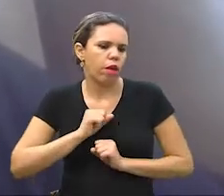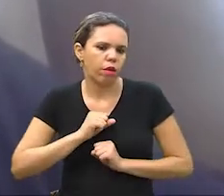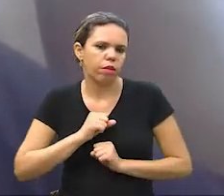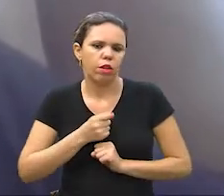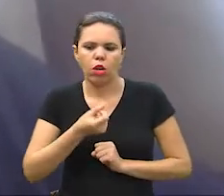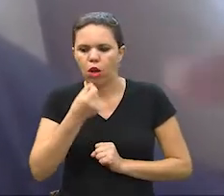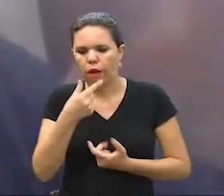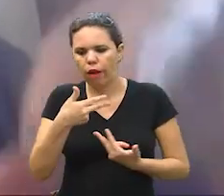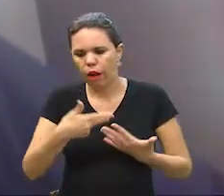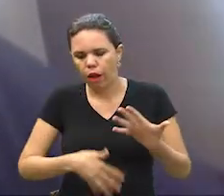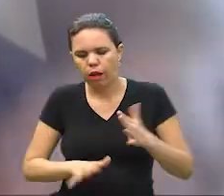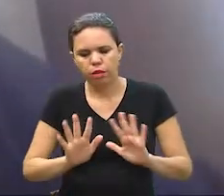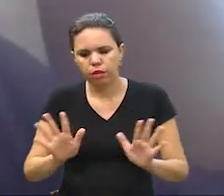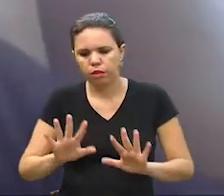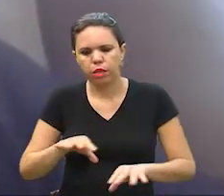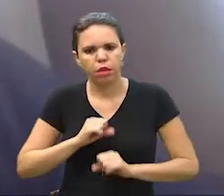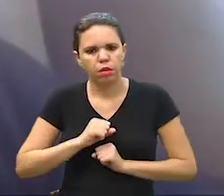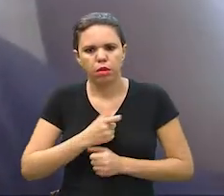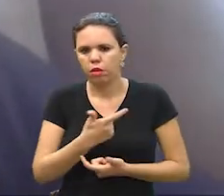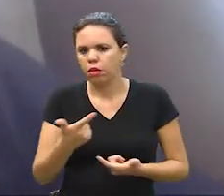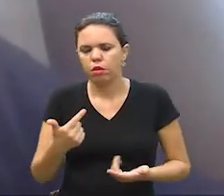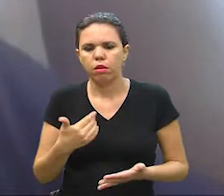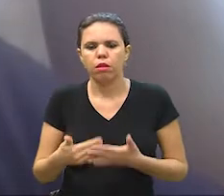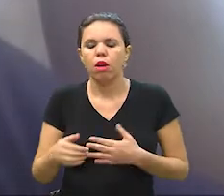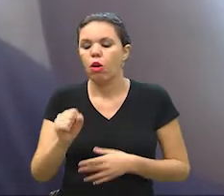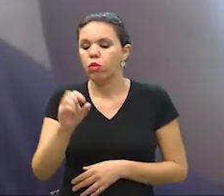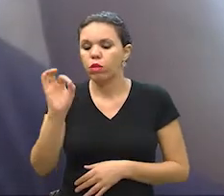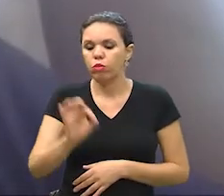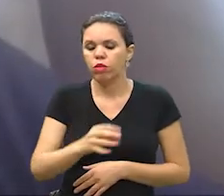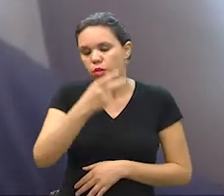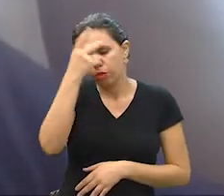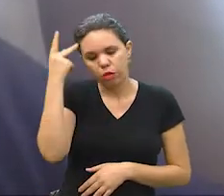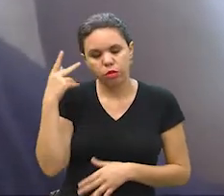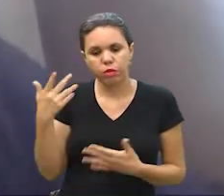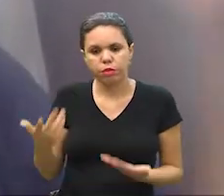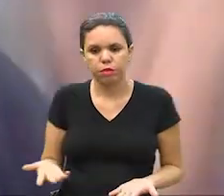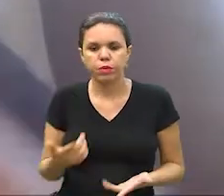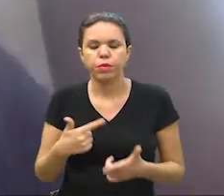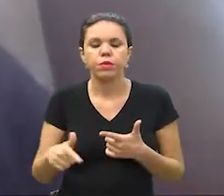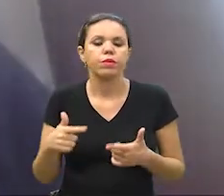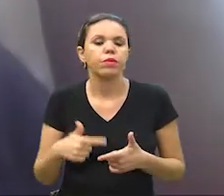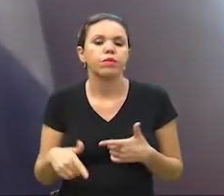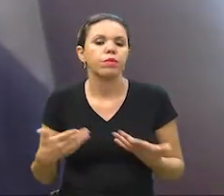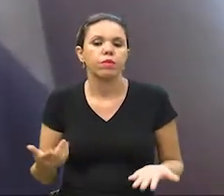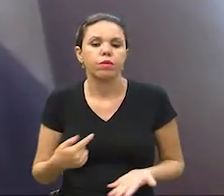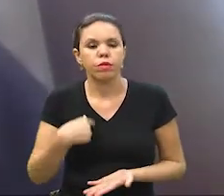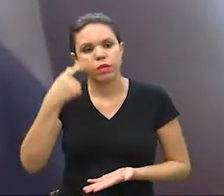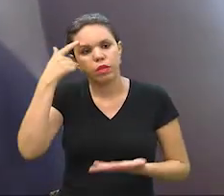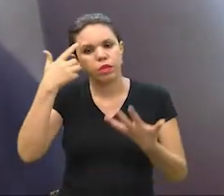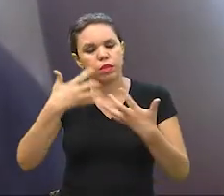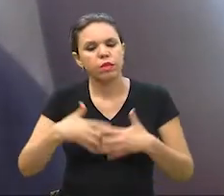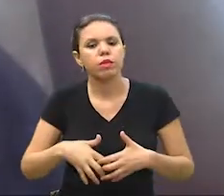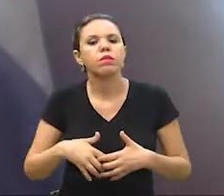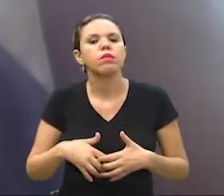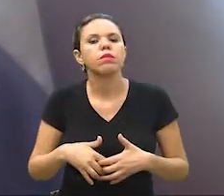tomei isso, aquilo outro. Não, eu não pego porque não ia pegar, 80%. O problema é a gente pensar